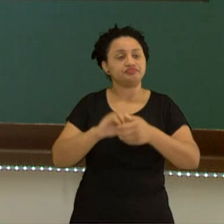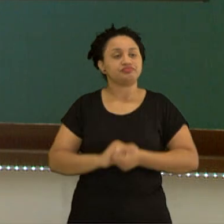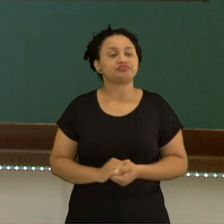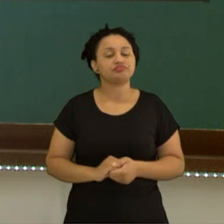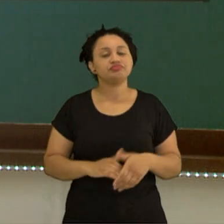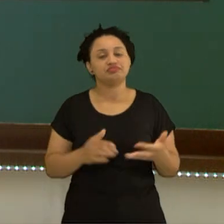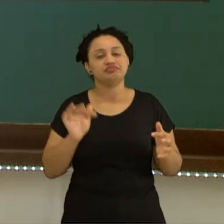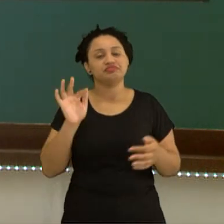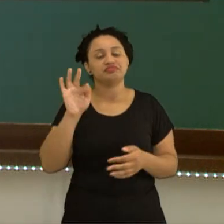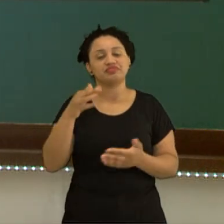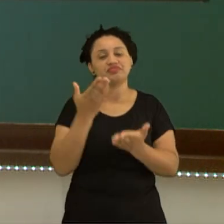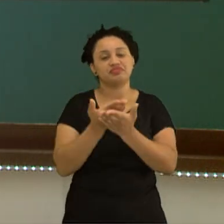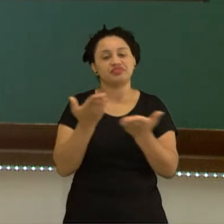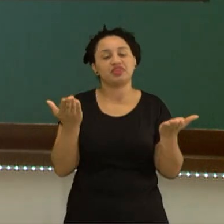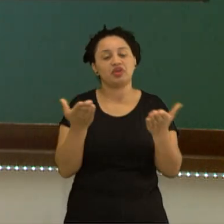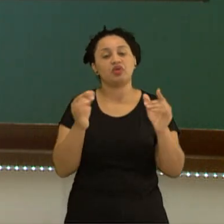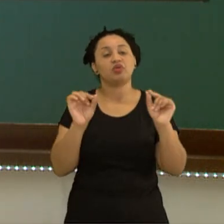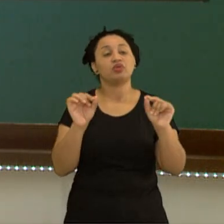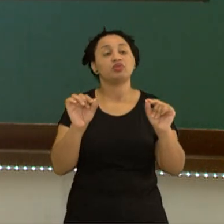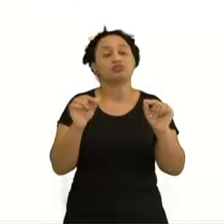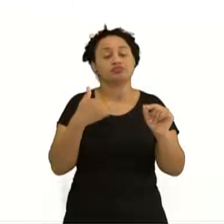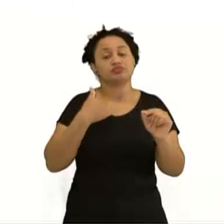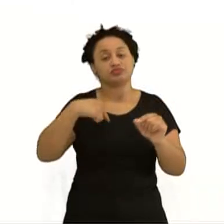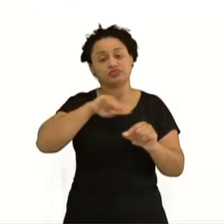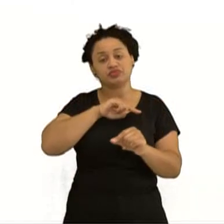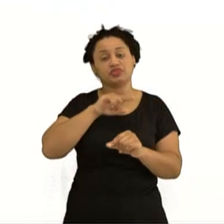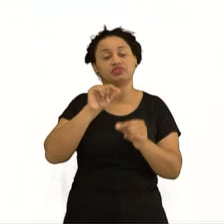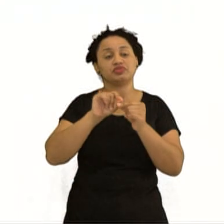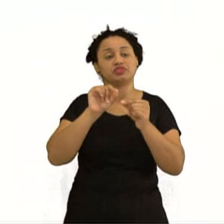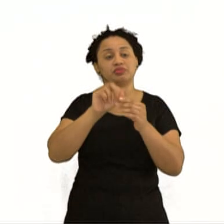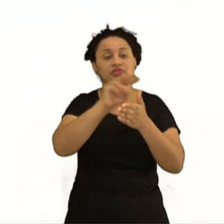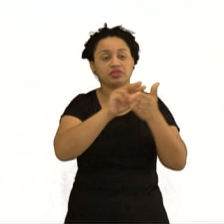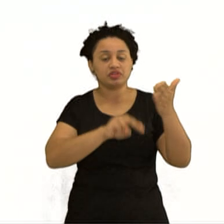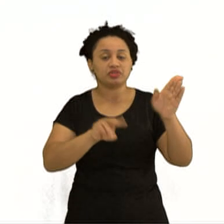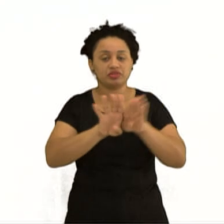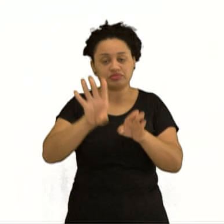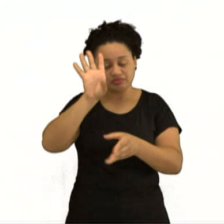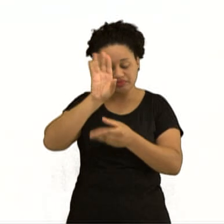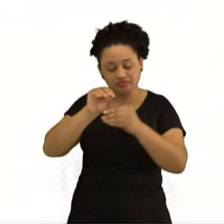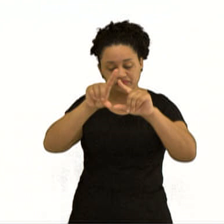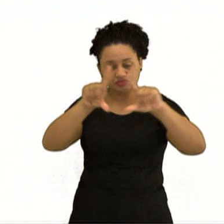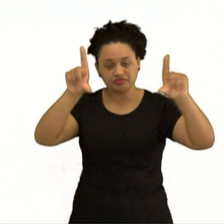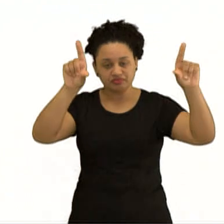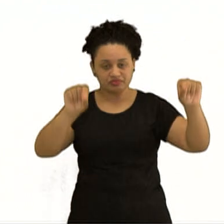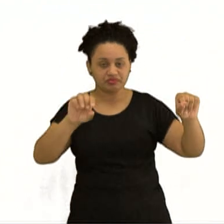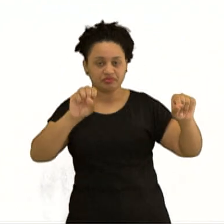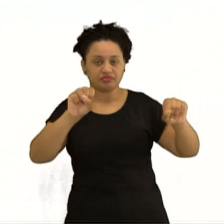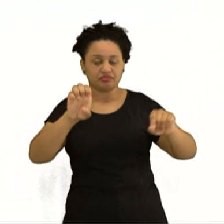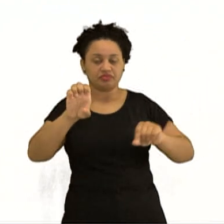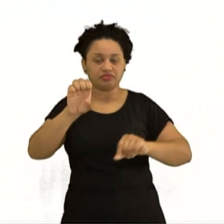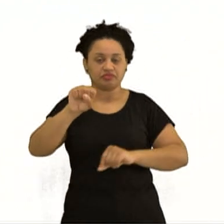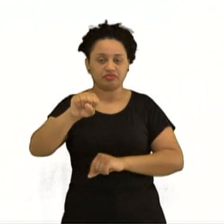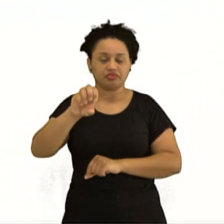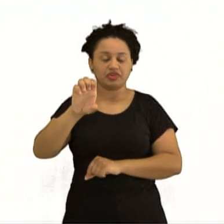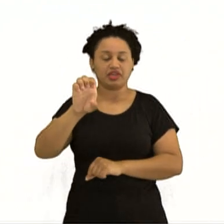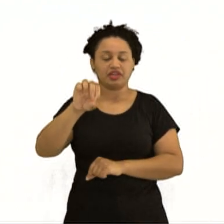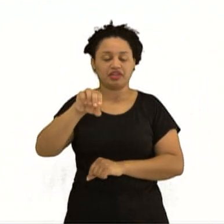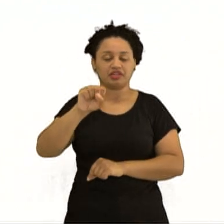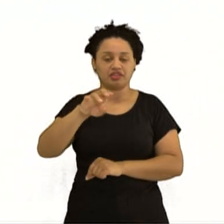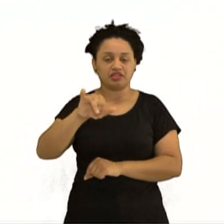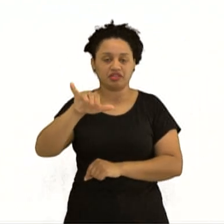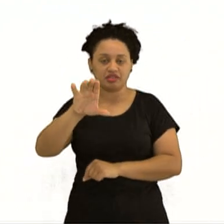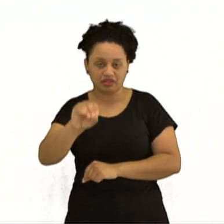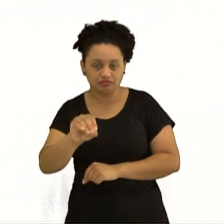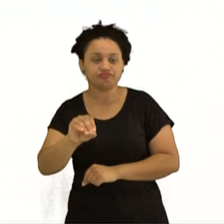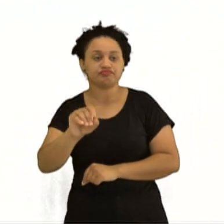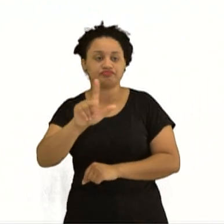Estamos chegando ao fim. Na aula de hoje, realizamos a leitura e compreensão de fragmento do ensaio literário, percebemos os